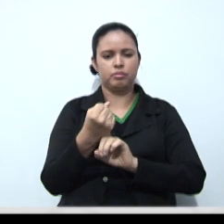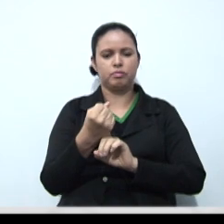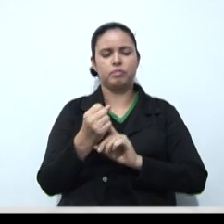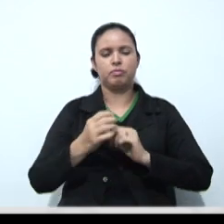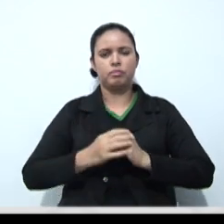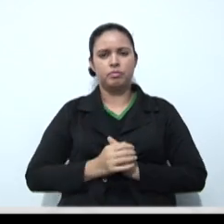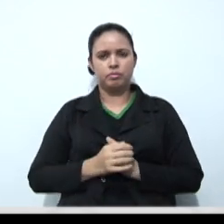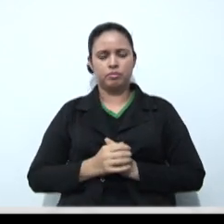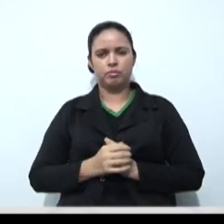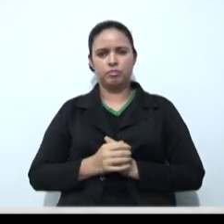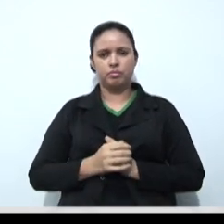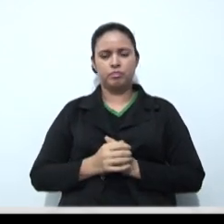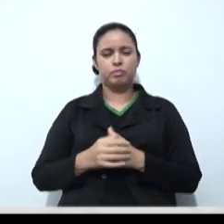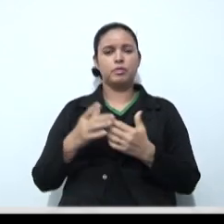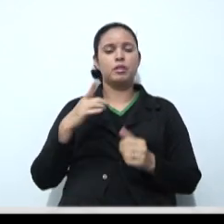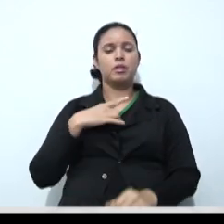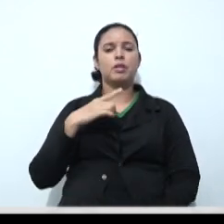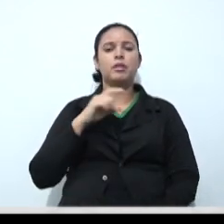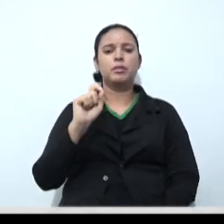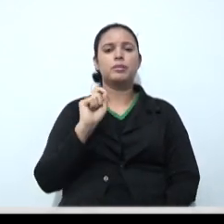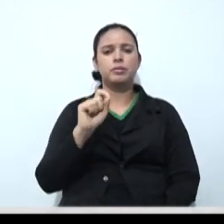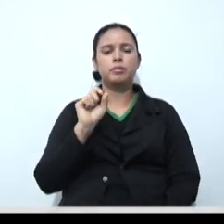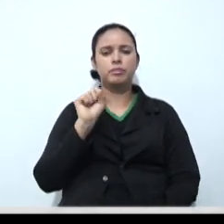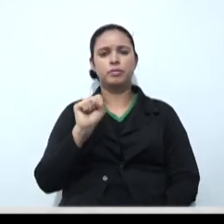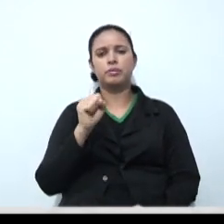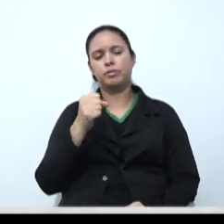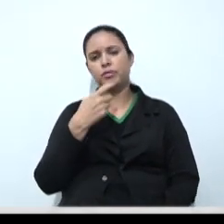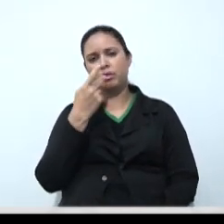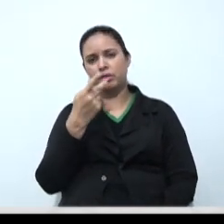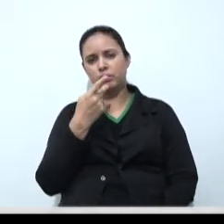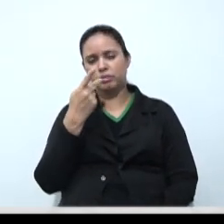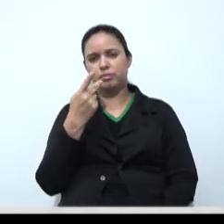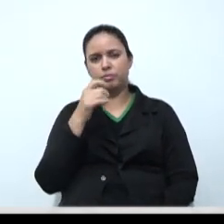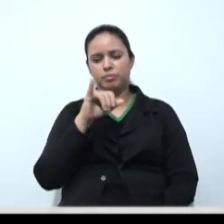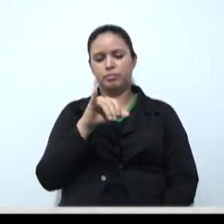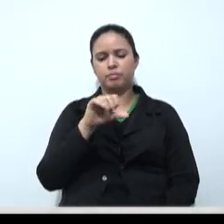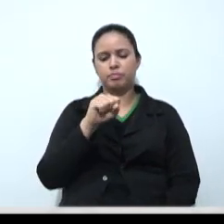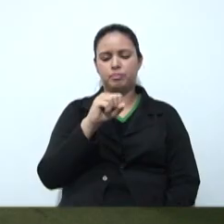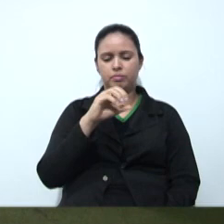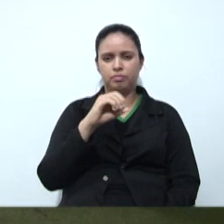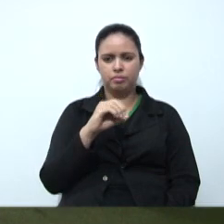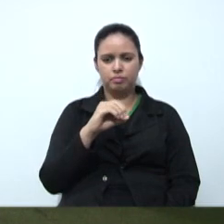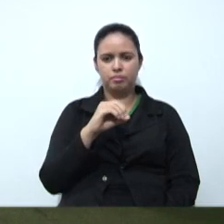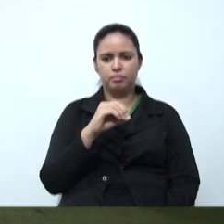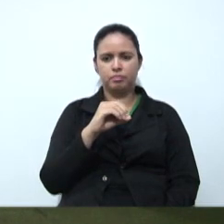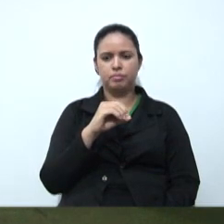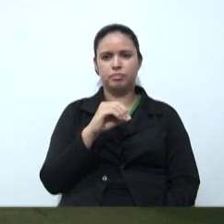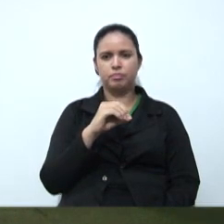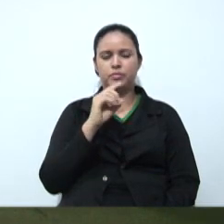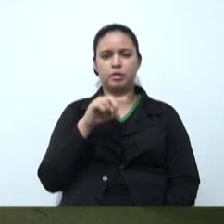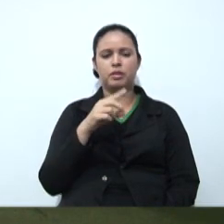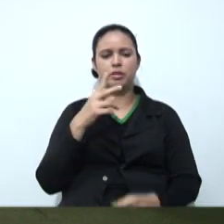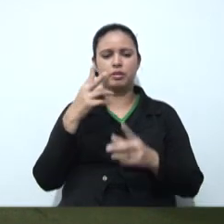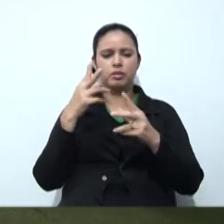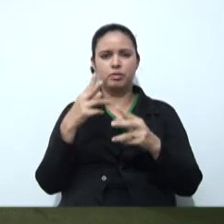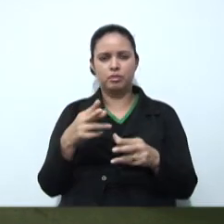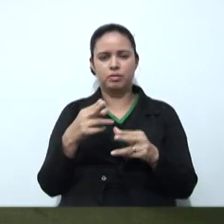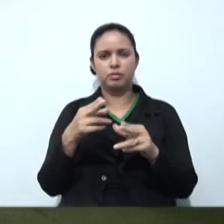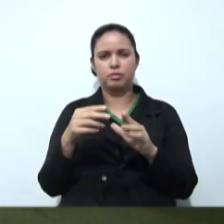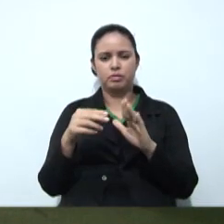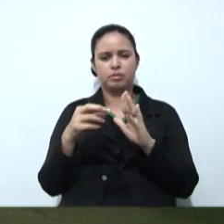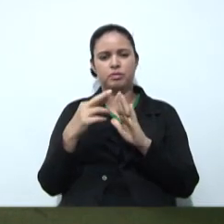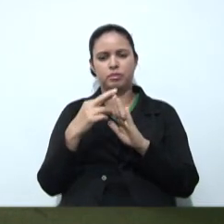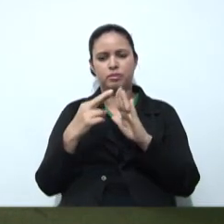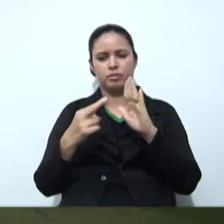professor? O que temos aí? O que o senhor poder falar sobre essas ISO, essas normas ISO aí, que são iguais às normas